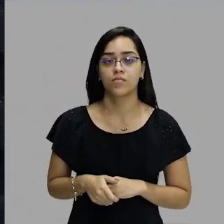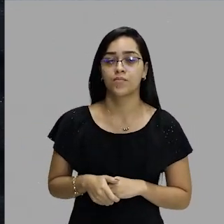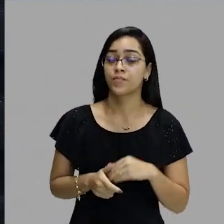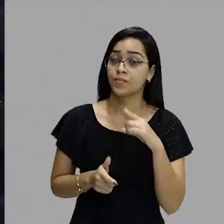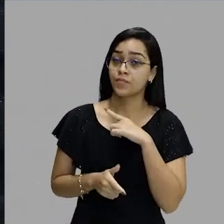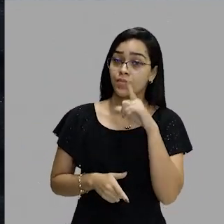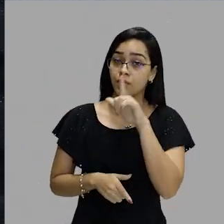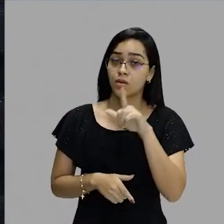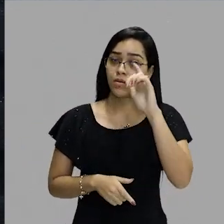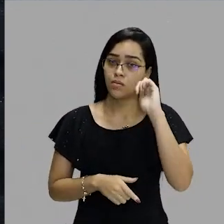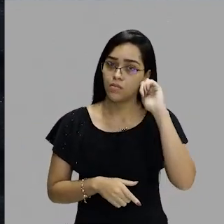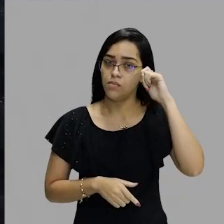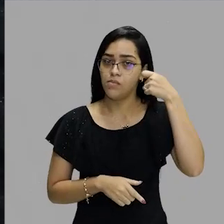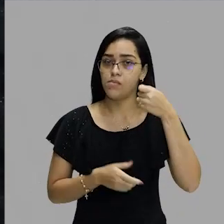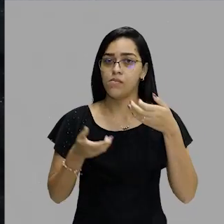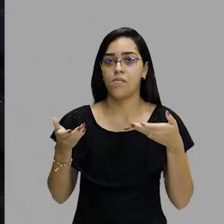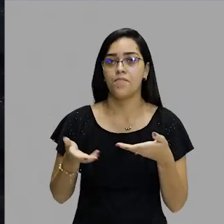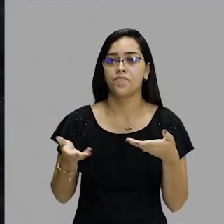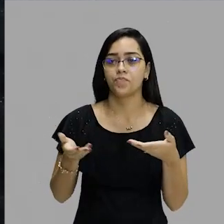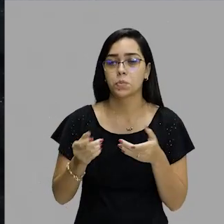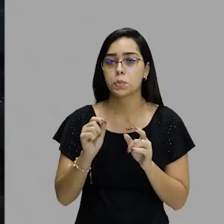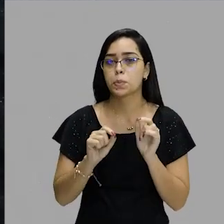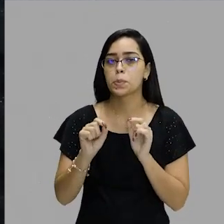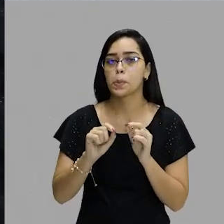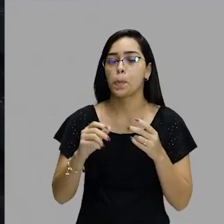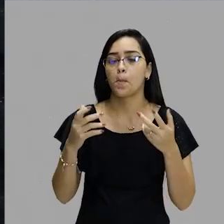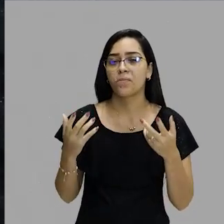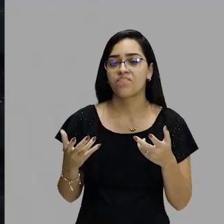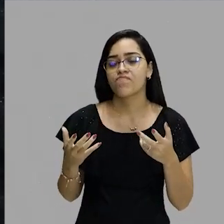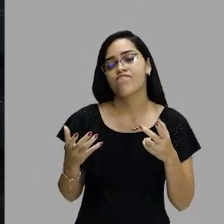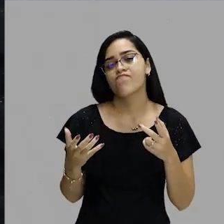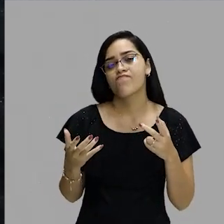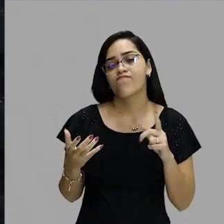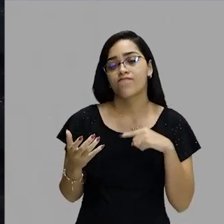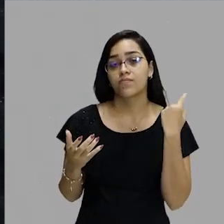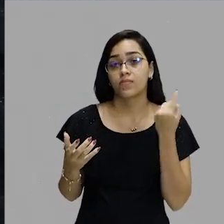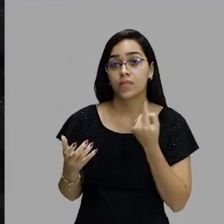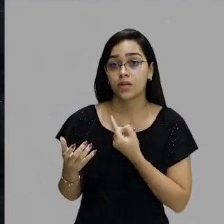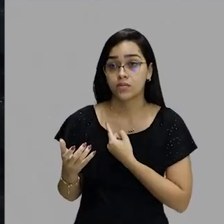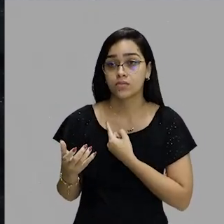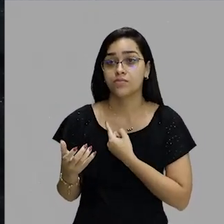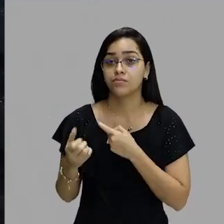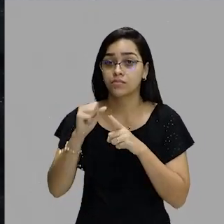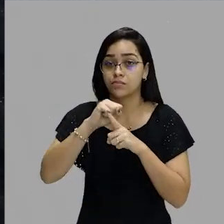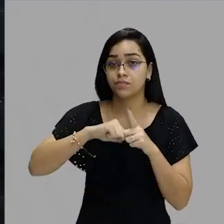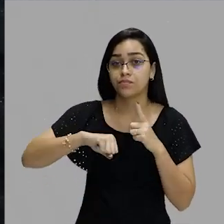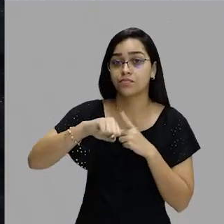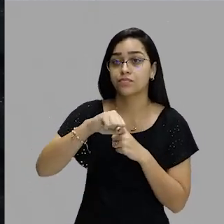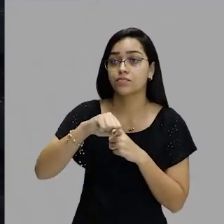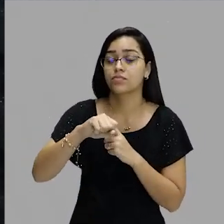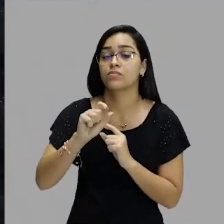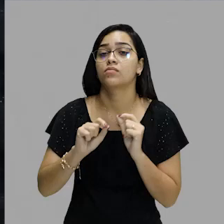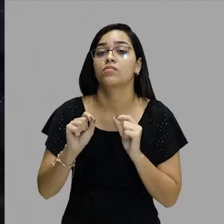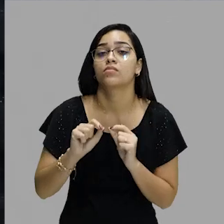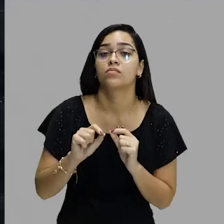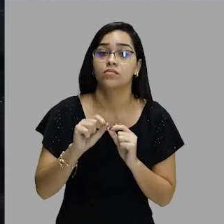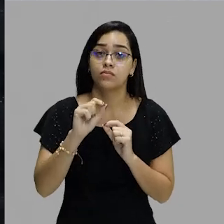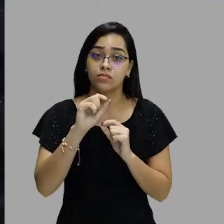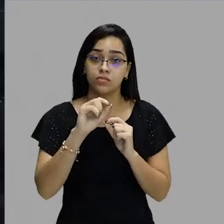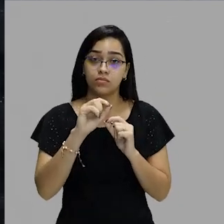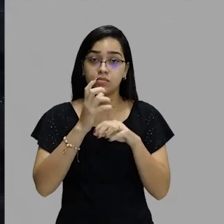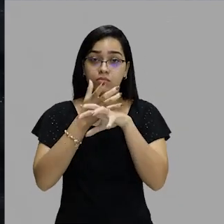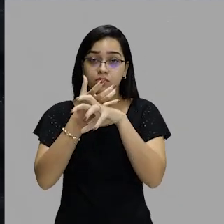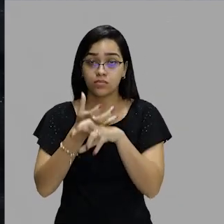essa literatura negra agora vem trazer para nós, para a nossa sociedade, para o currículo da